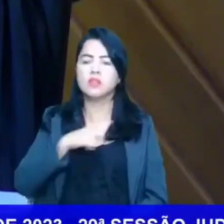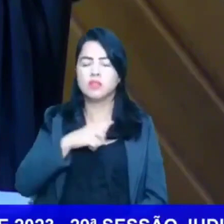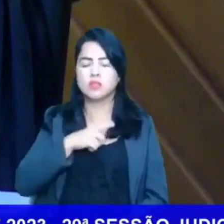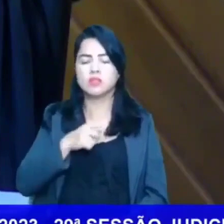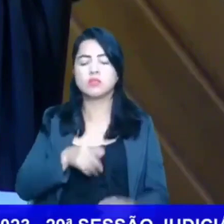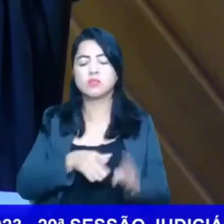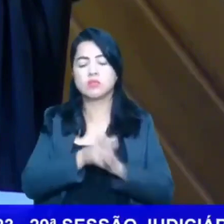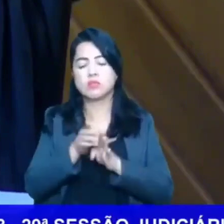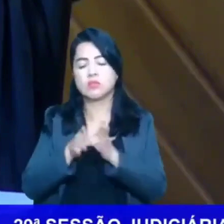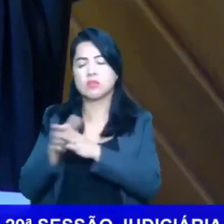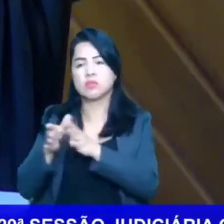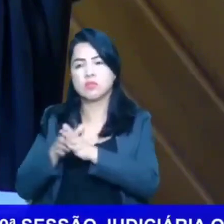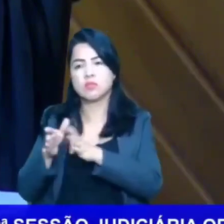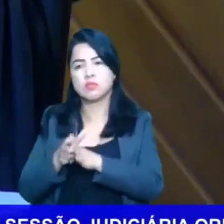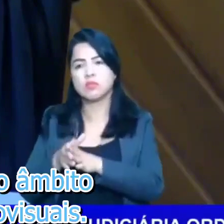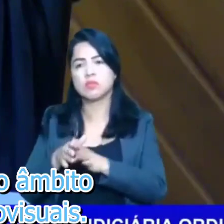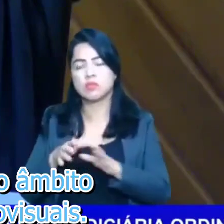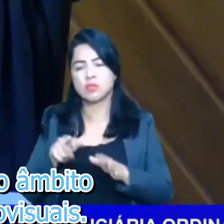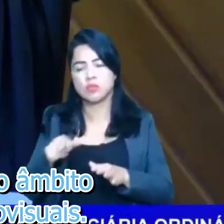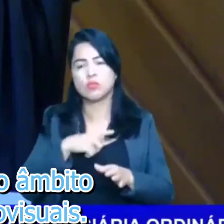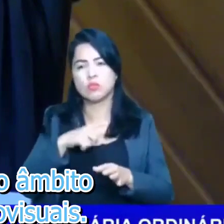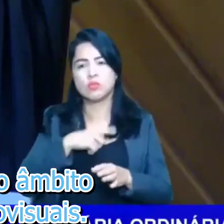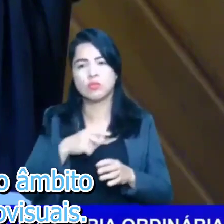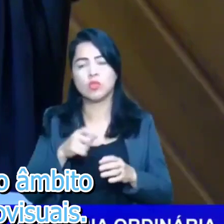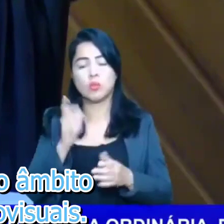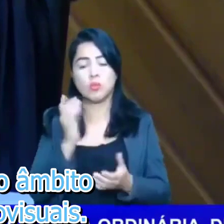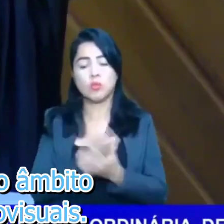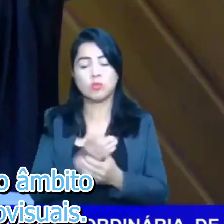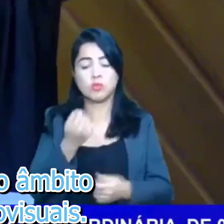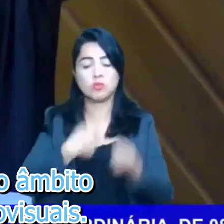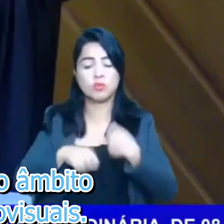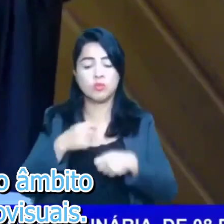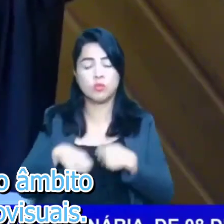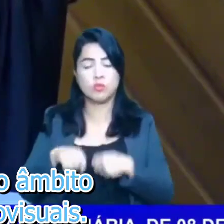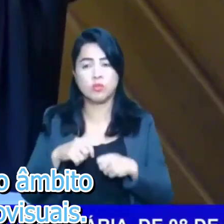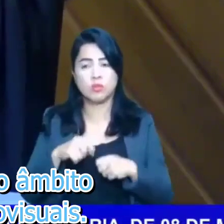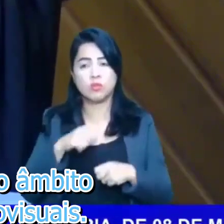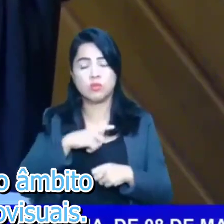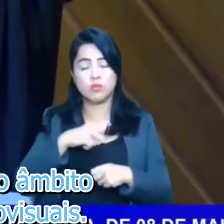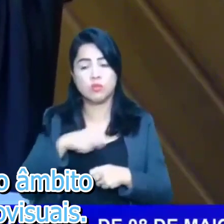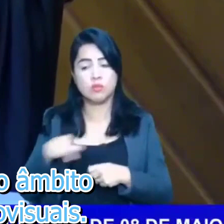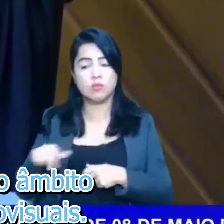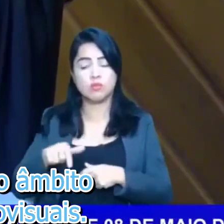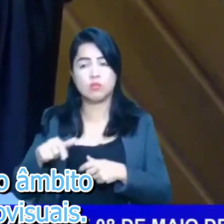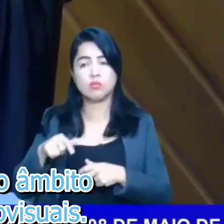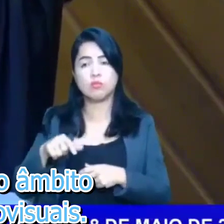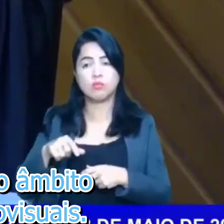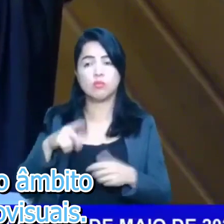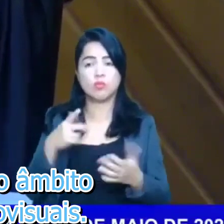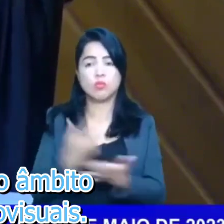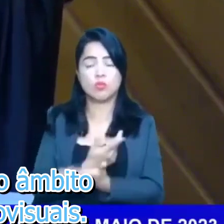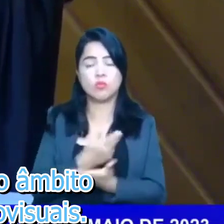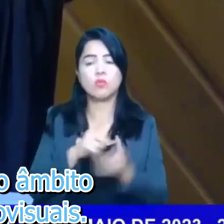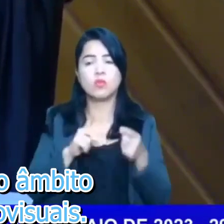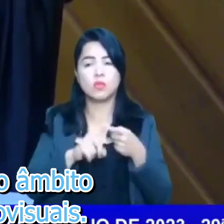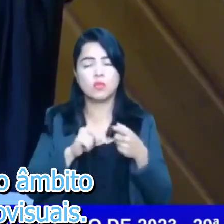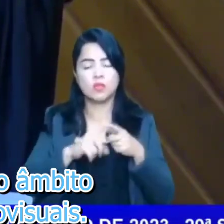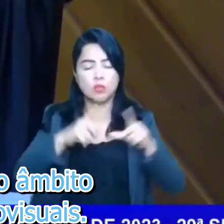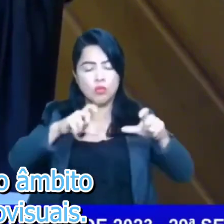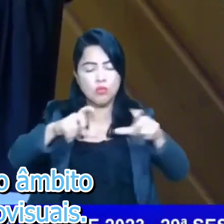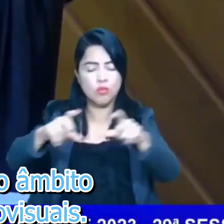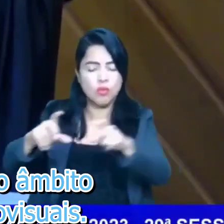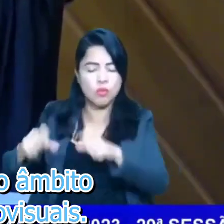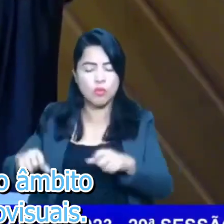Instruiu-se a exordial com a íntegra do procedimento administrativo instaurado no âmbito da sua autuação, além de registros